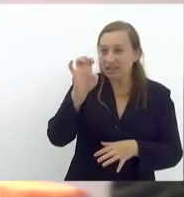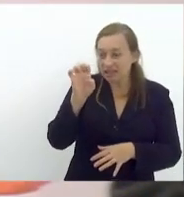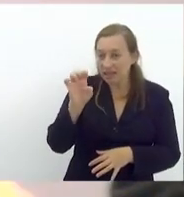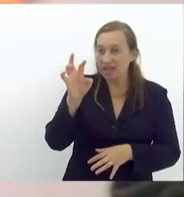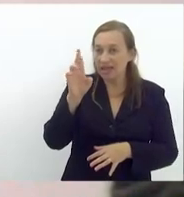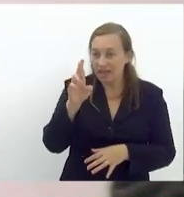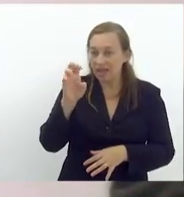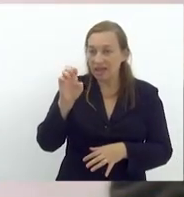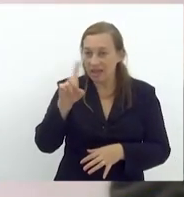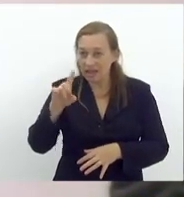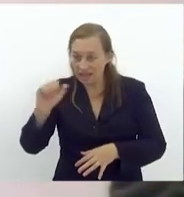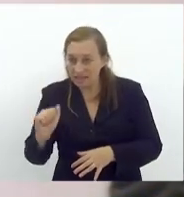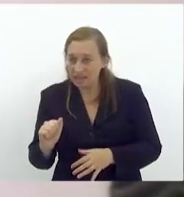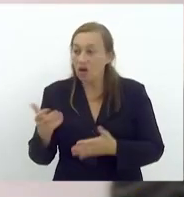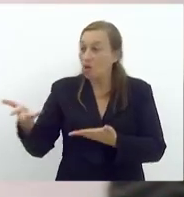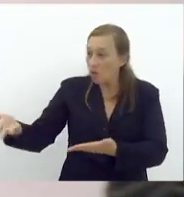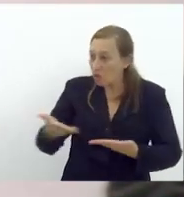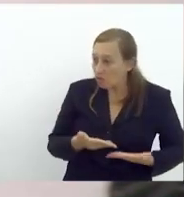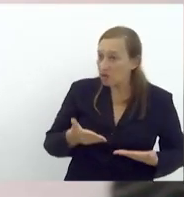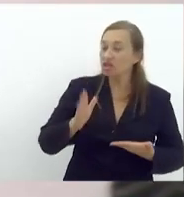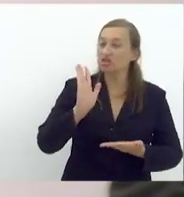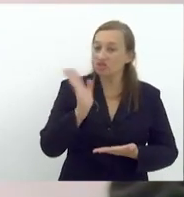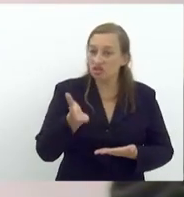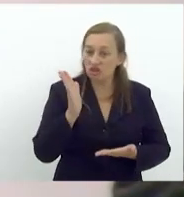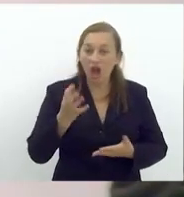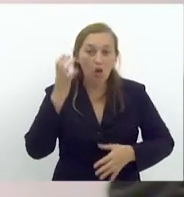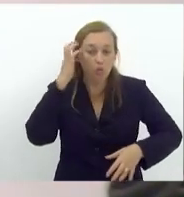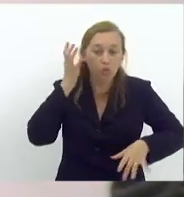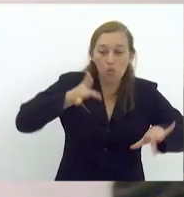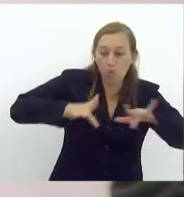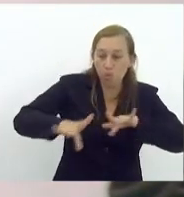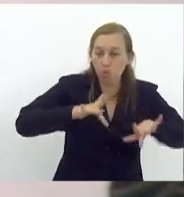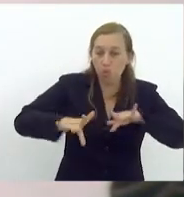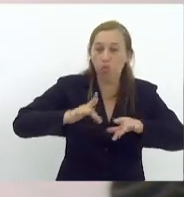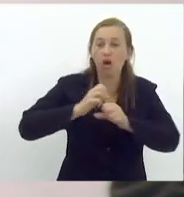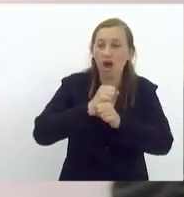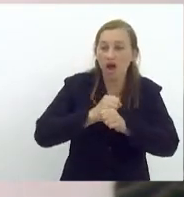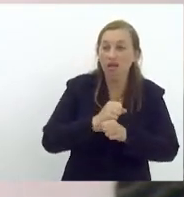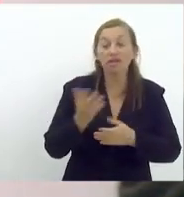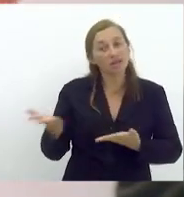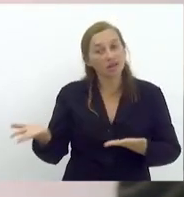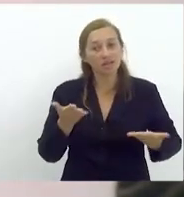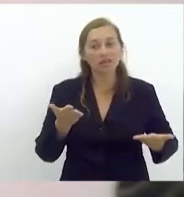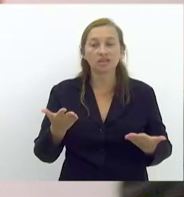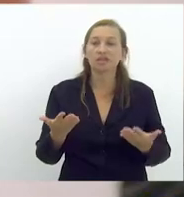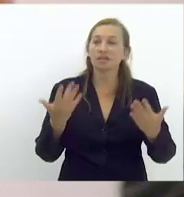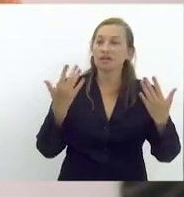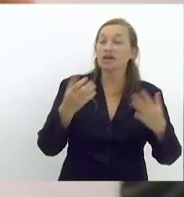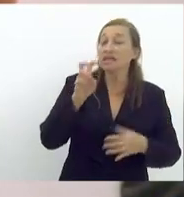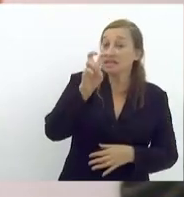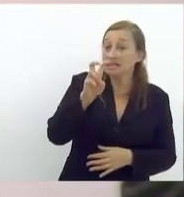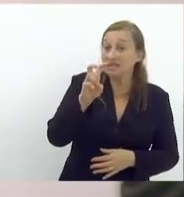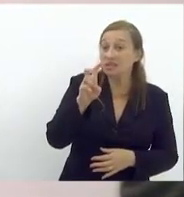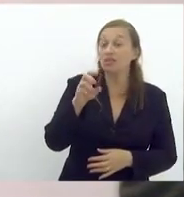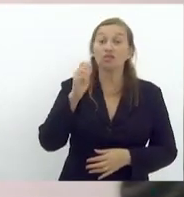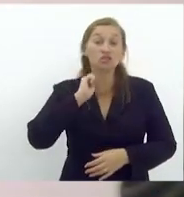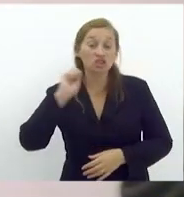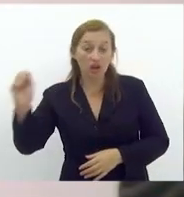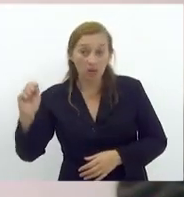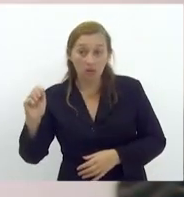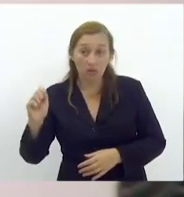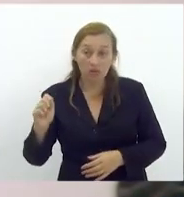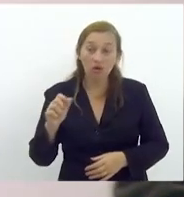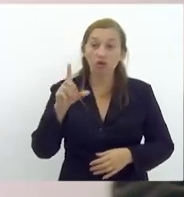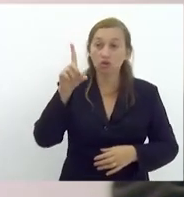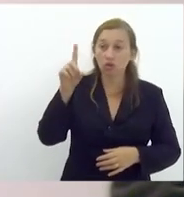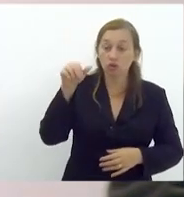pra ter Breaking também já rola DJ há um tempo e é isso salvem a data 5 de agosto Dona bomba Rua